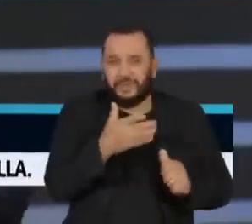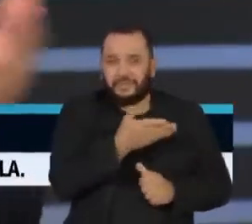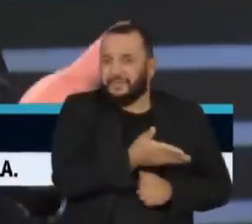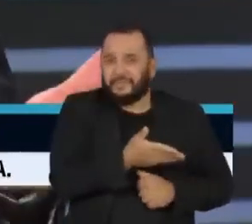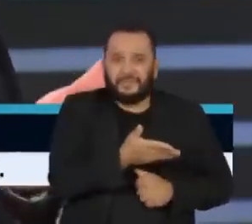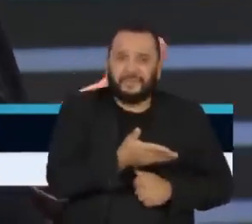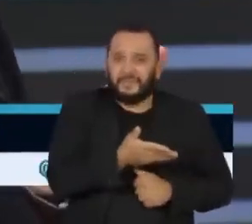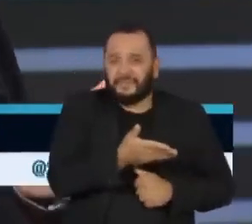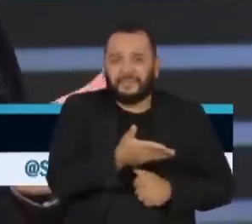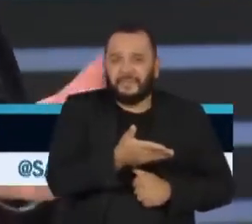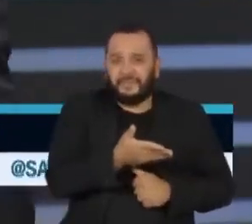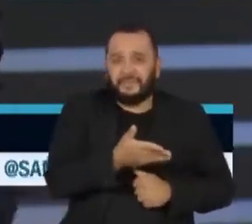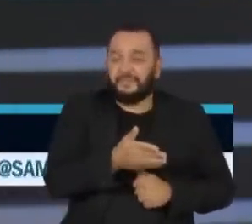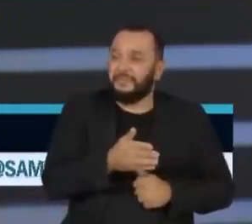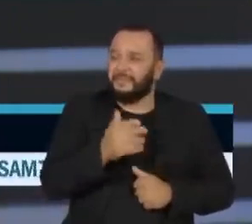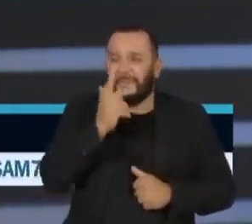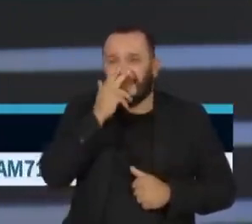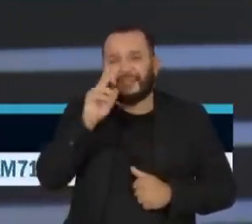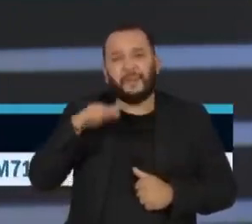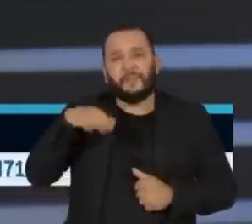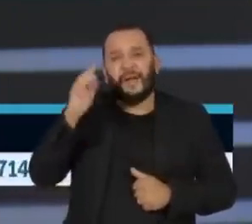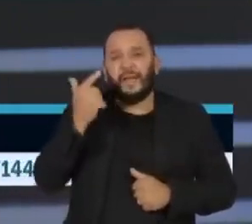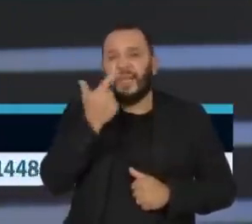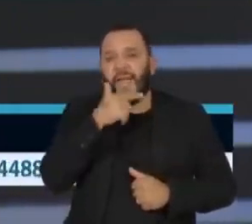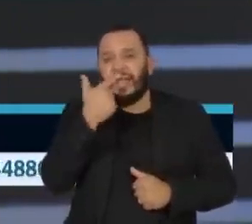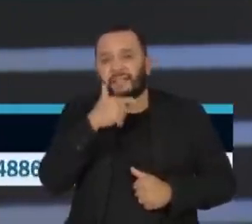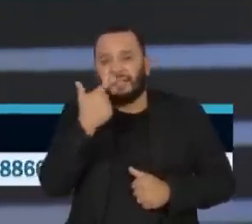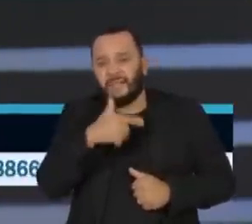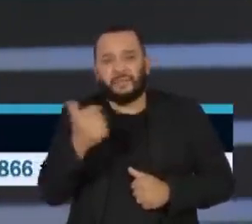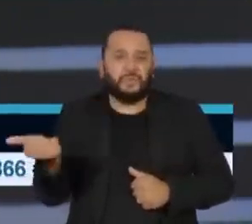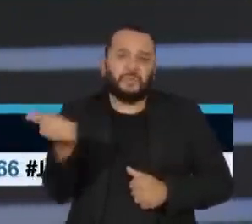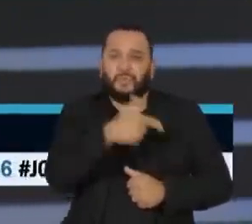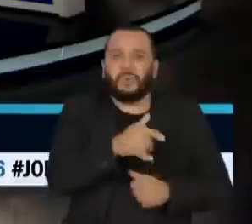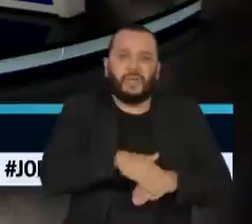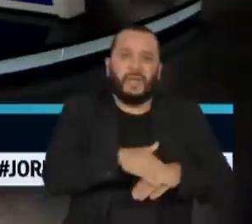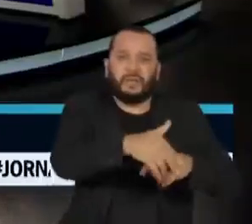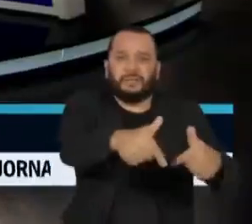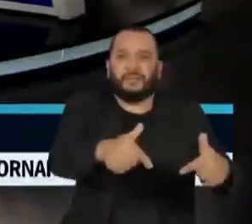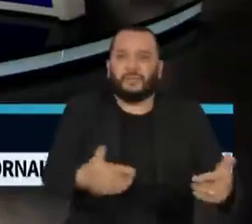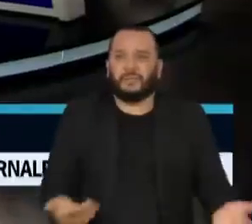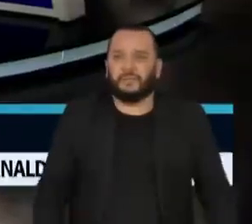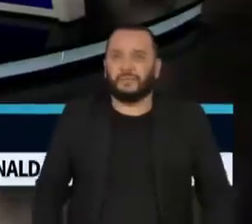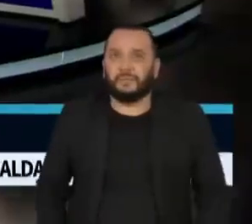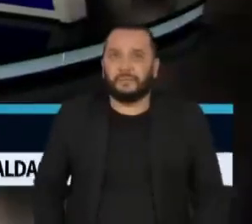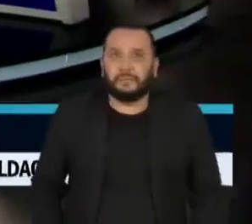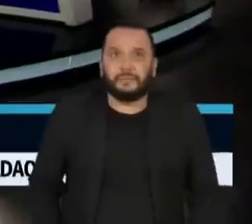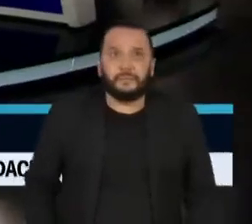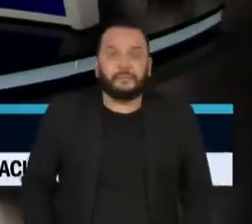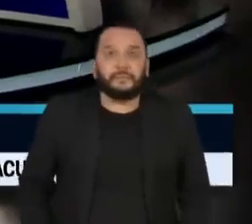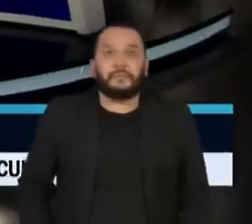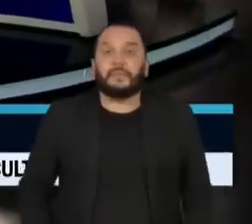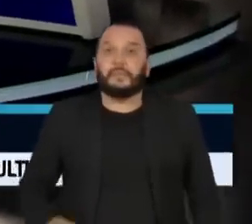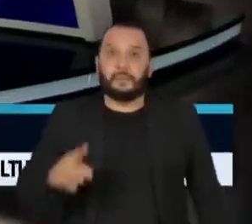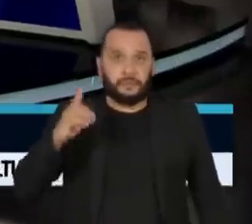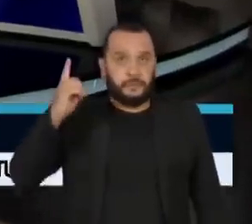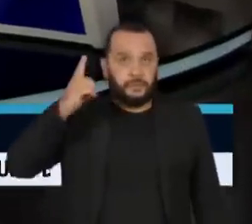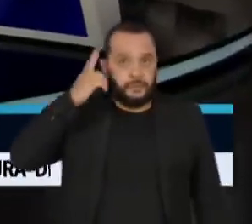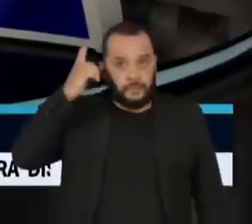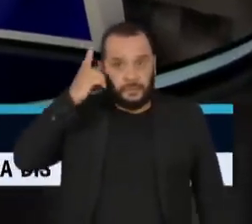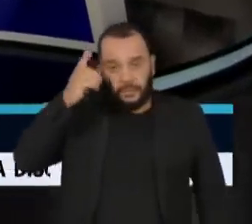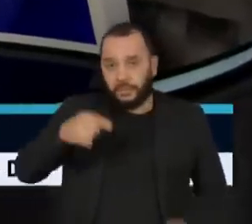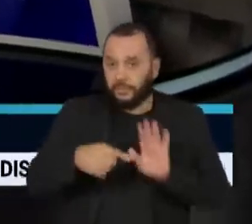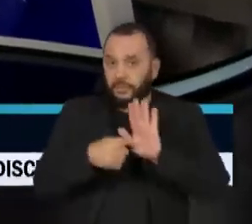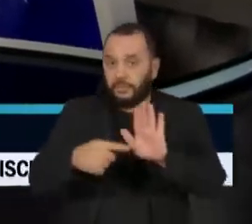produzindo muito mais o engraçado do que, de fato, do efeito que ele deseja. Mas agora, assim, o deputado apresenta um